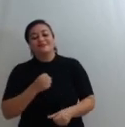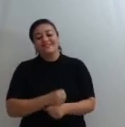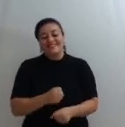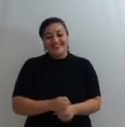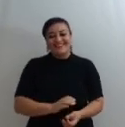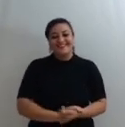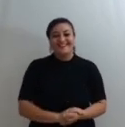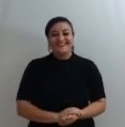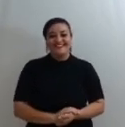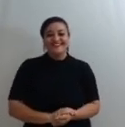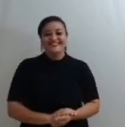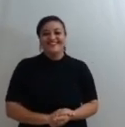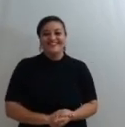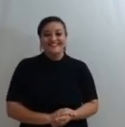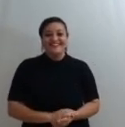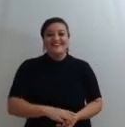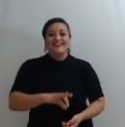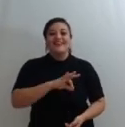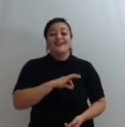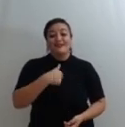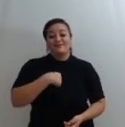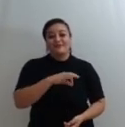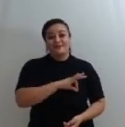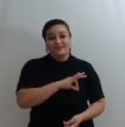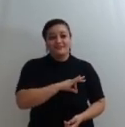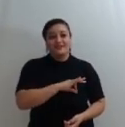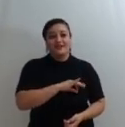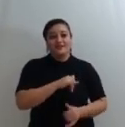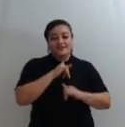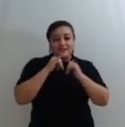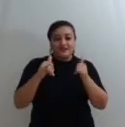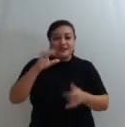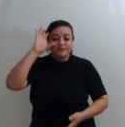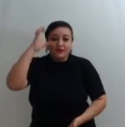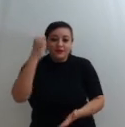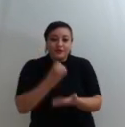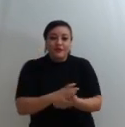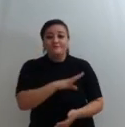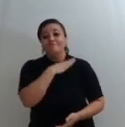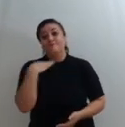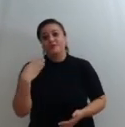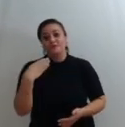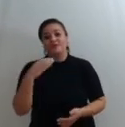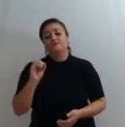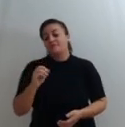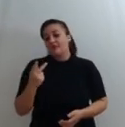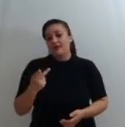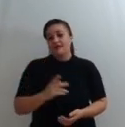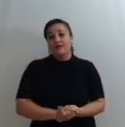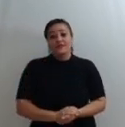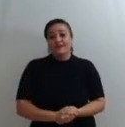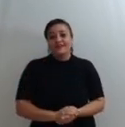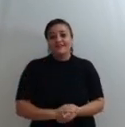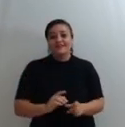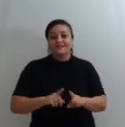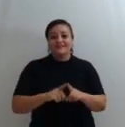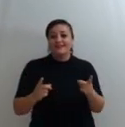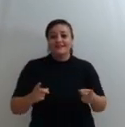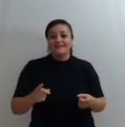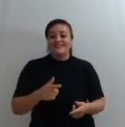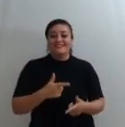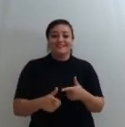Nilson é policial militar, foi denunciado por um crime de triplo homicídio. Ok. Só que esses fatos, excelências,